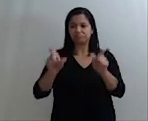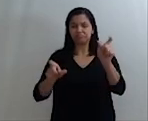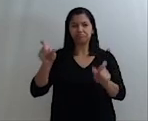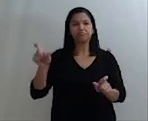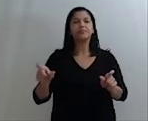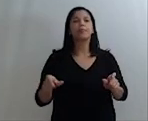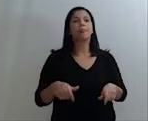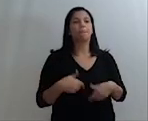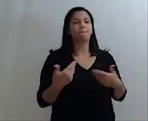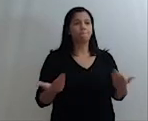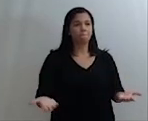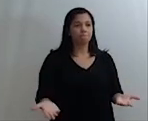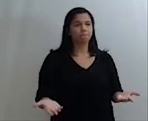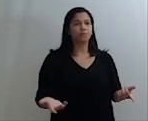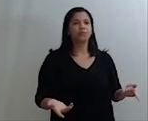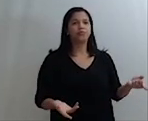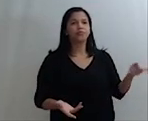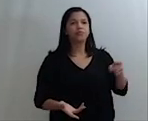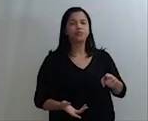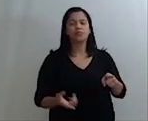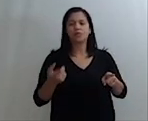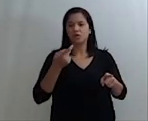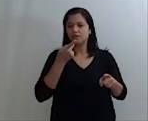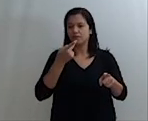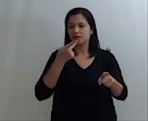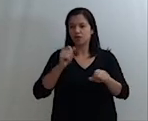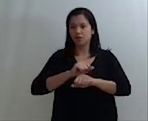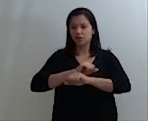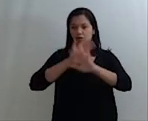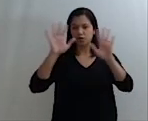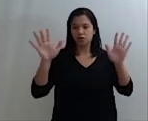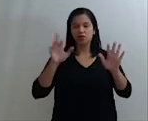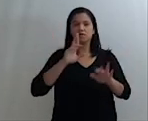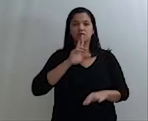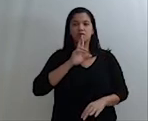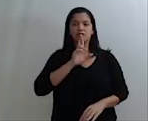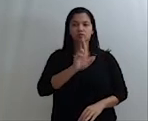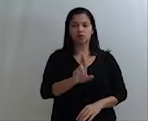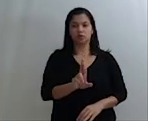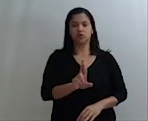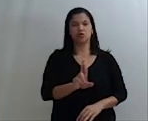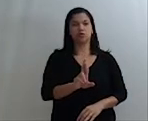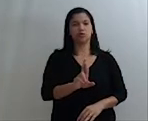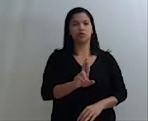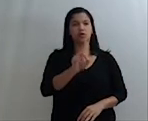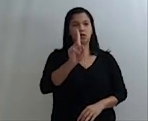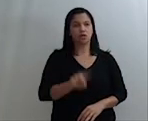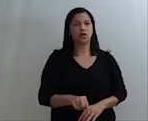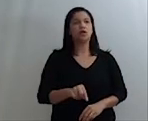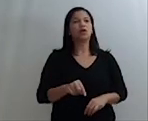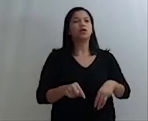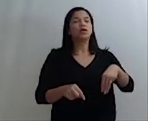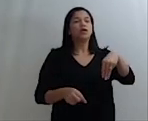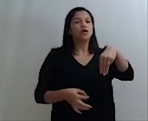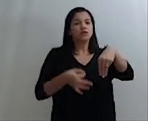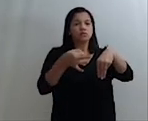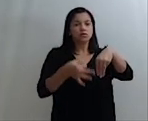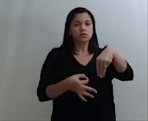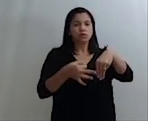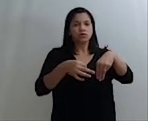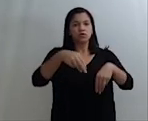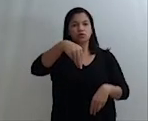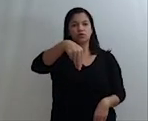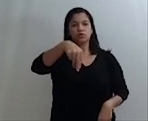Obrigado senhores eh só um esclarecimento para proclamar o resultado eh Ministro nef gostaria de consignar suas